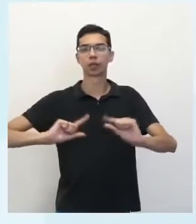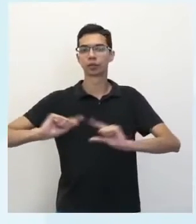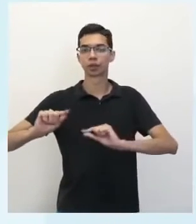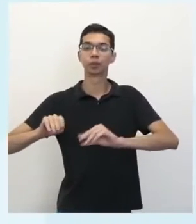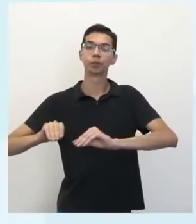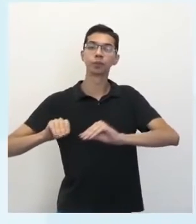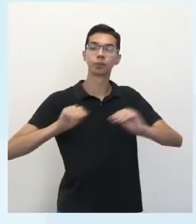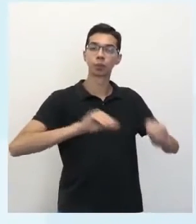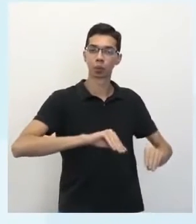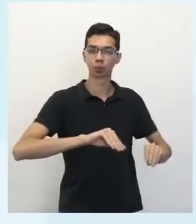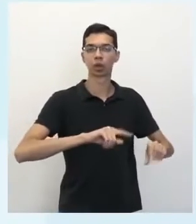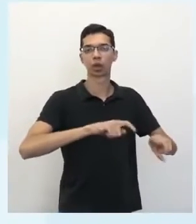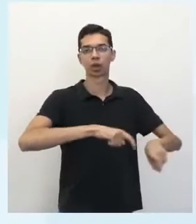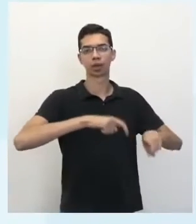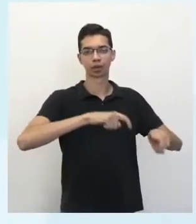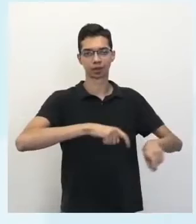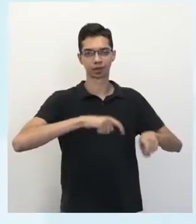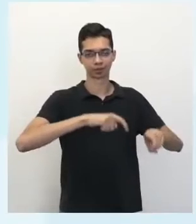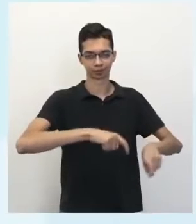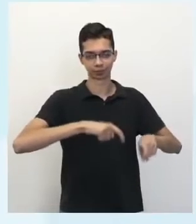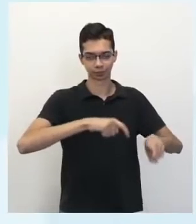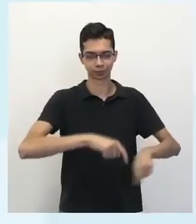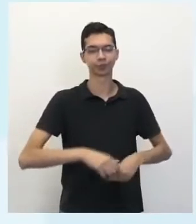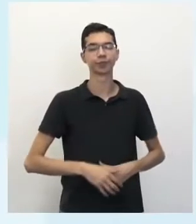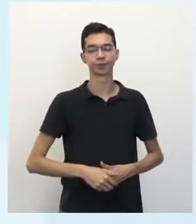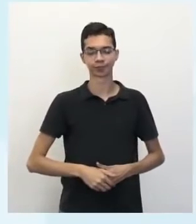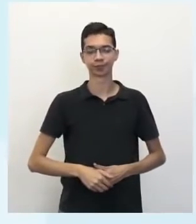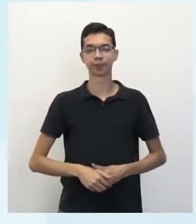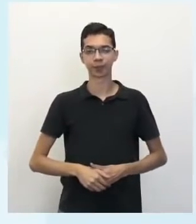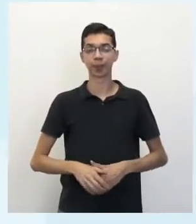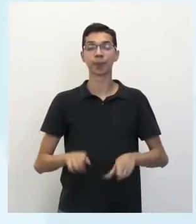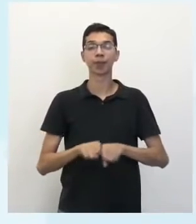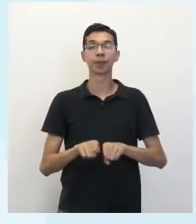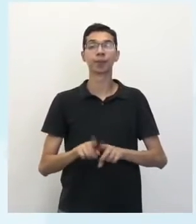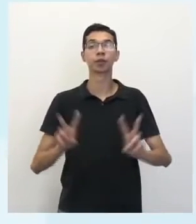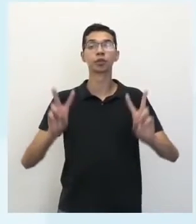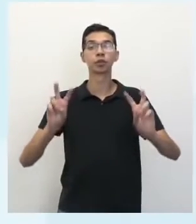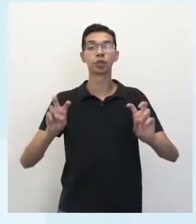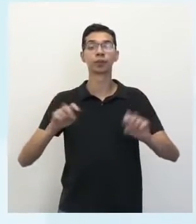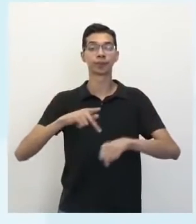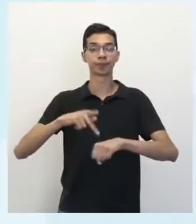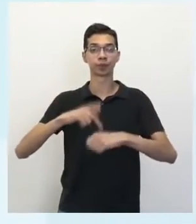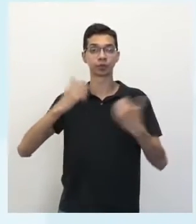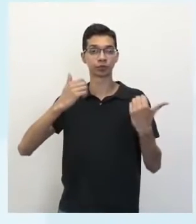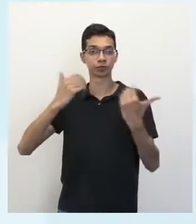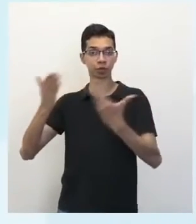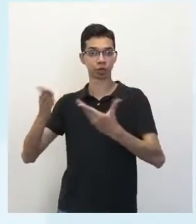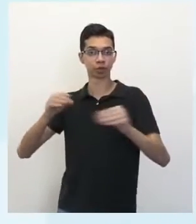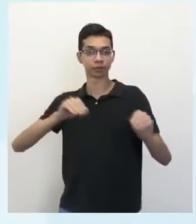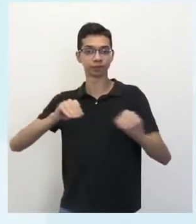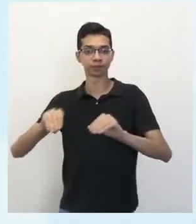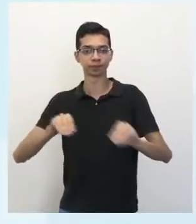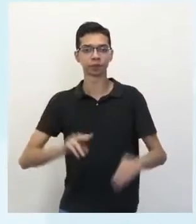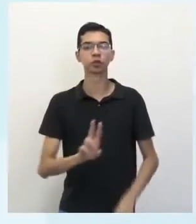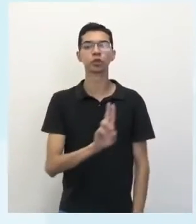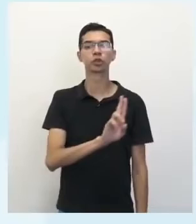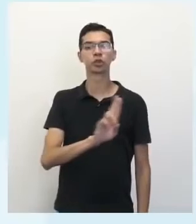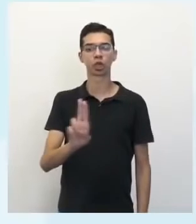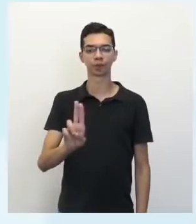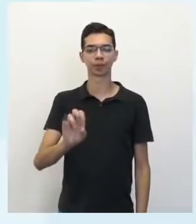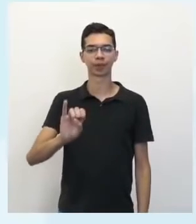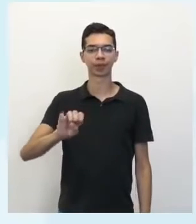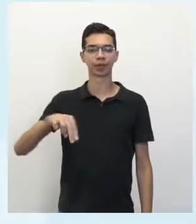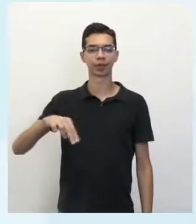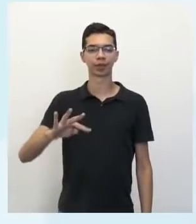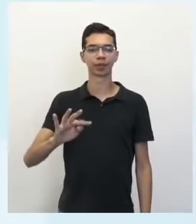processo contrário. As migrações externas, ela é dividida em intercontinental, que quando